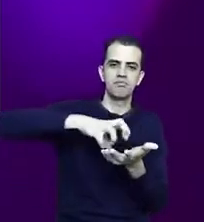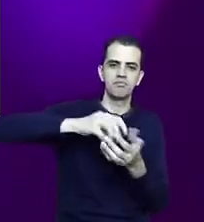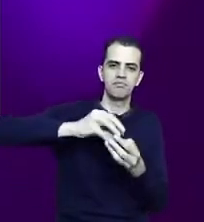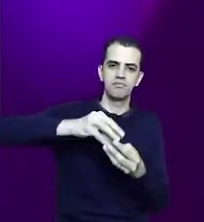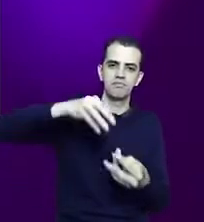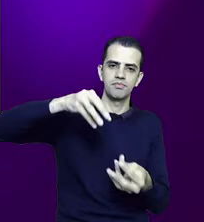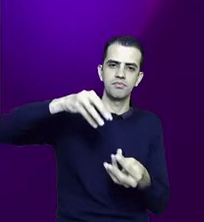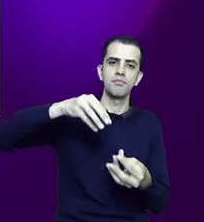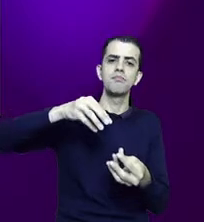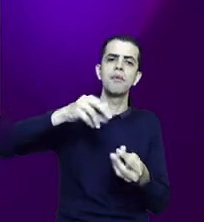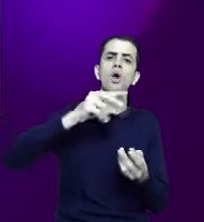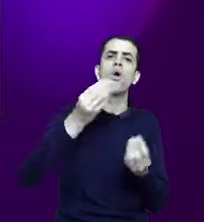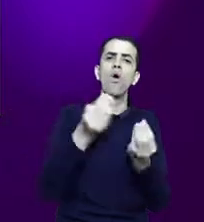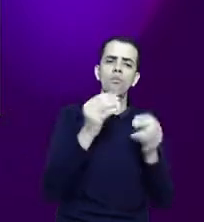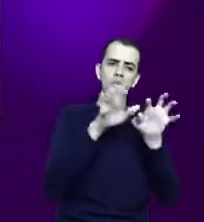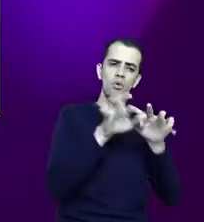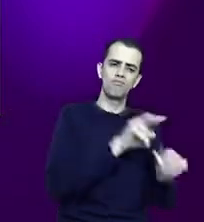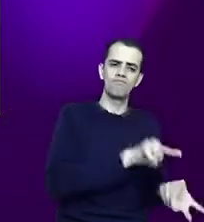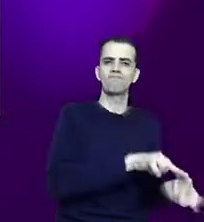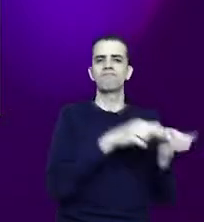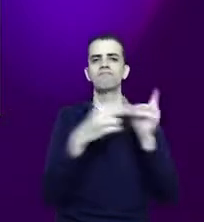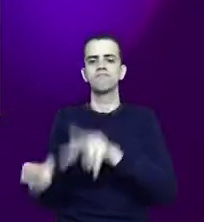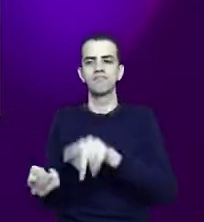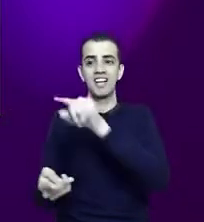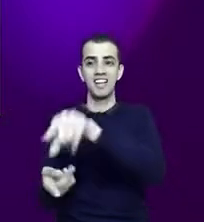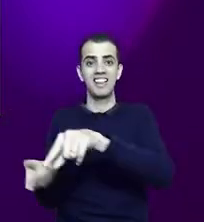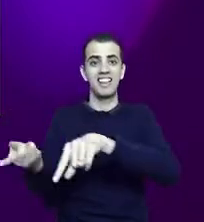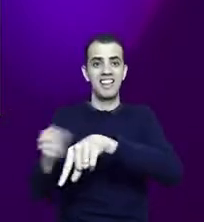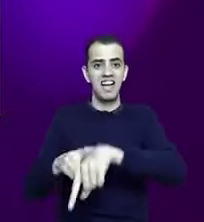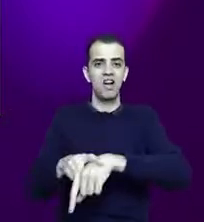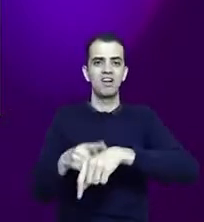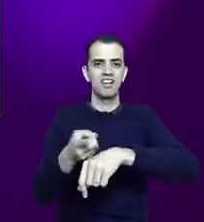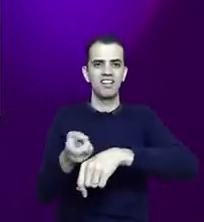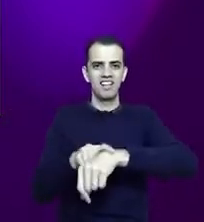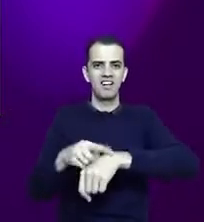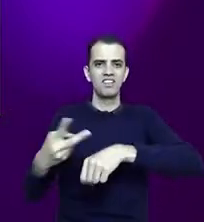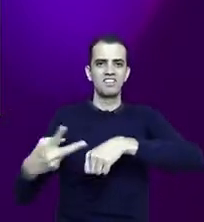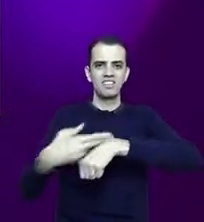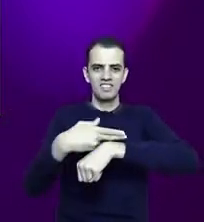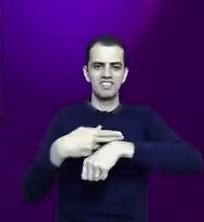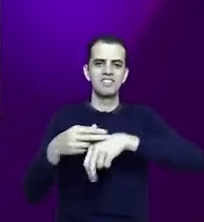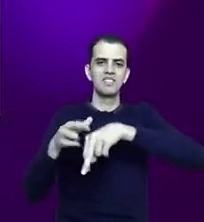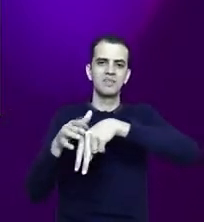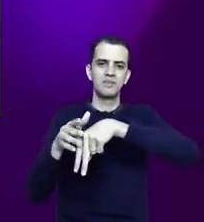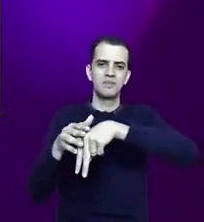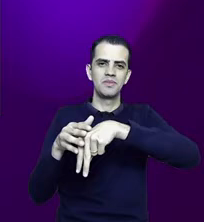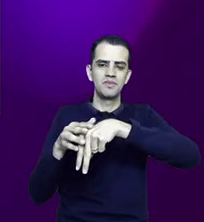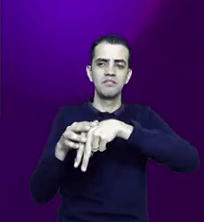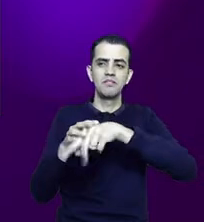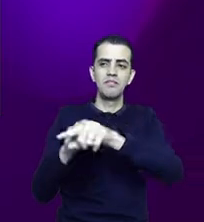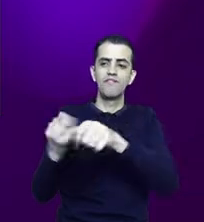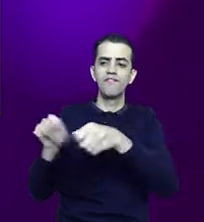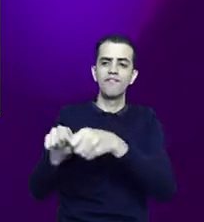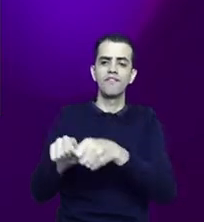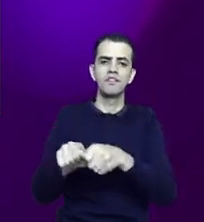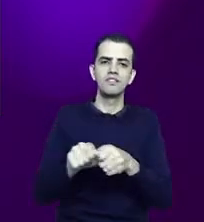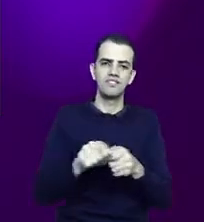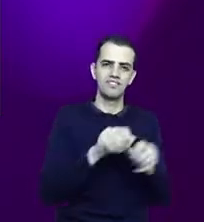feito no computador para o paciente no momento da cirurgia com acurácia, com precisão, né? Então, são